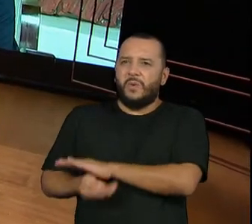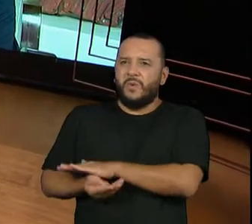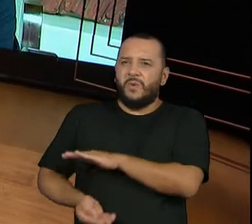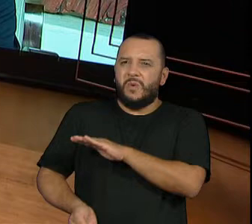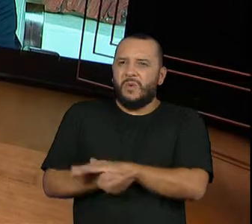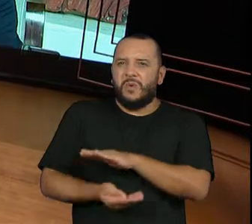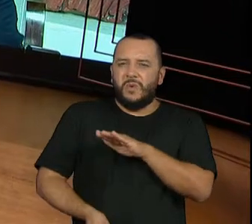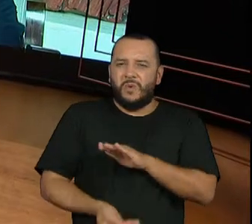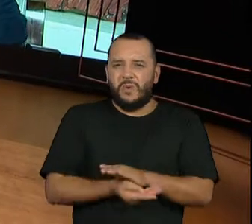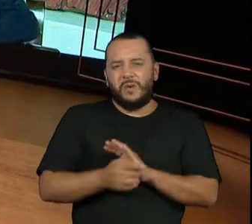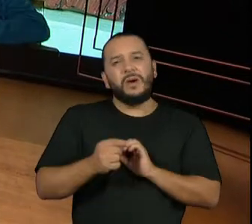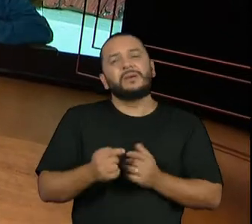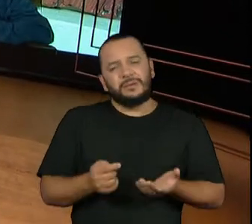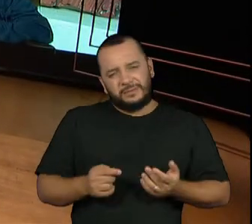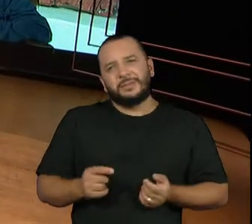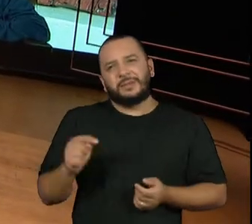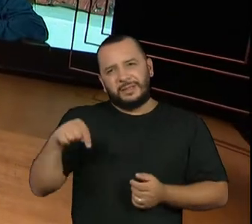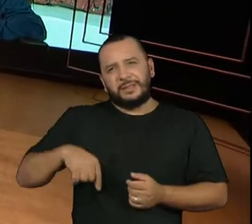inumeráveis. Agora,